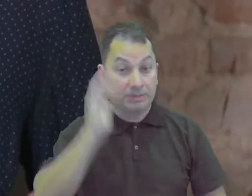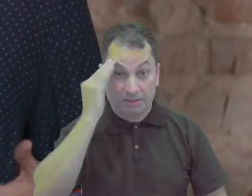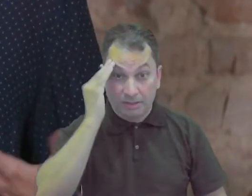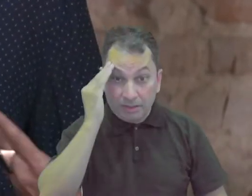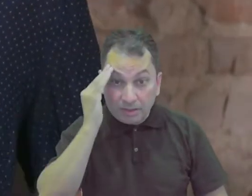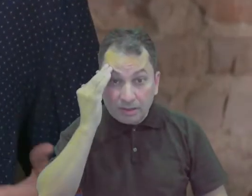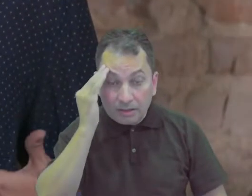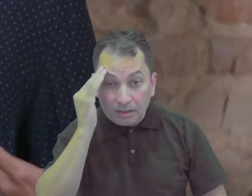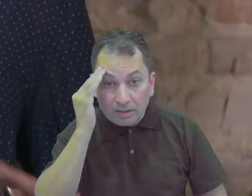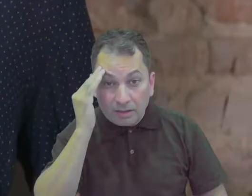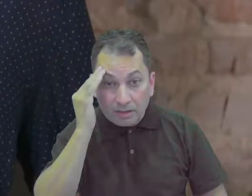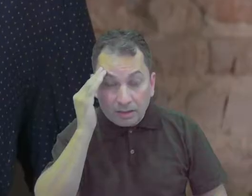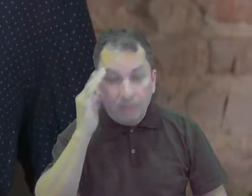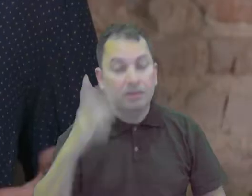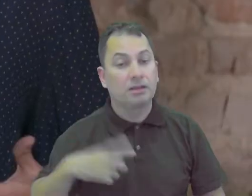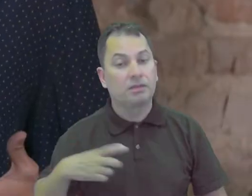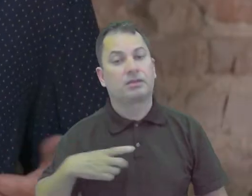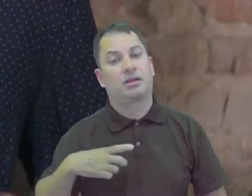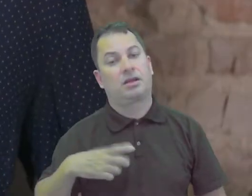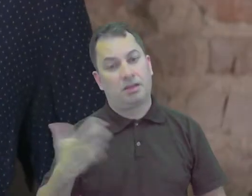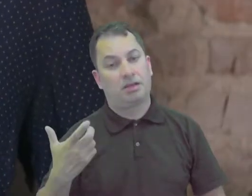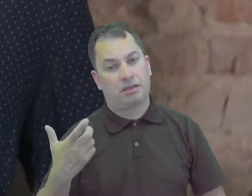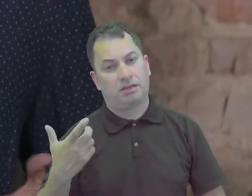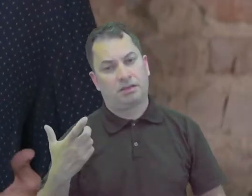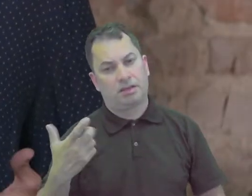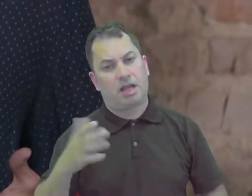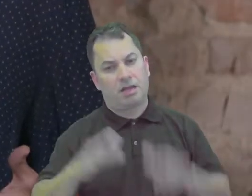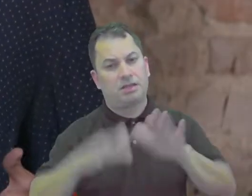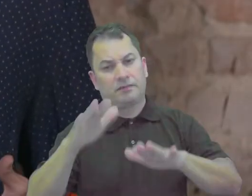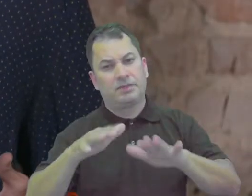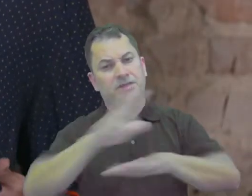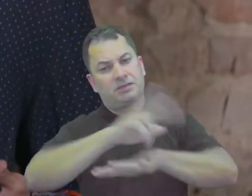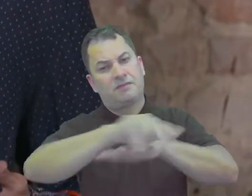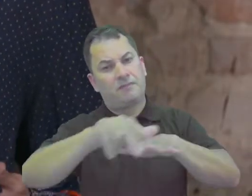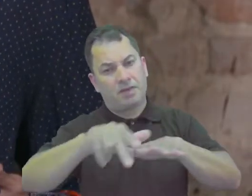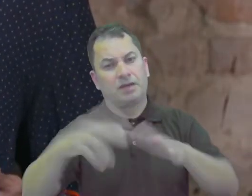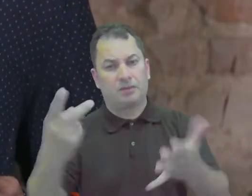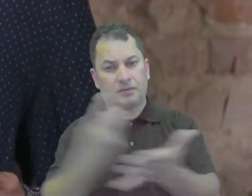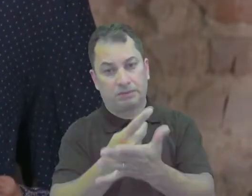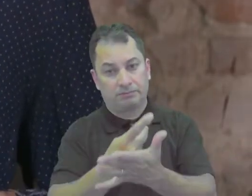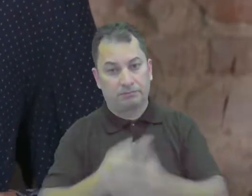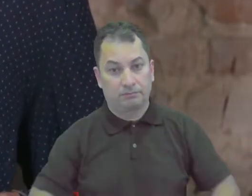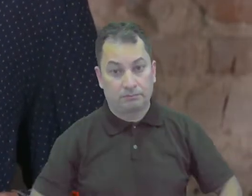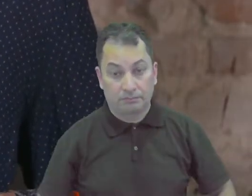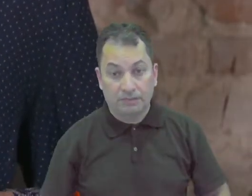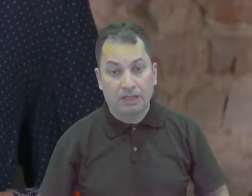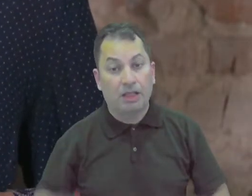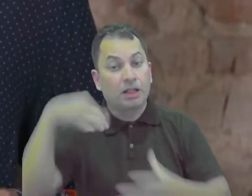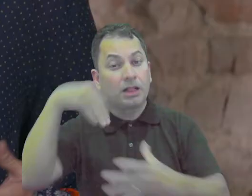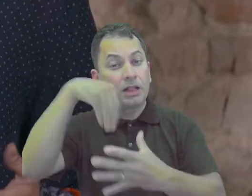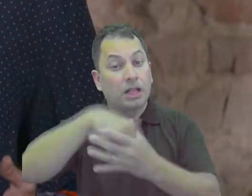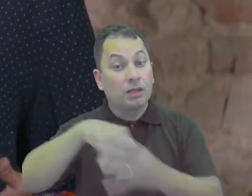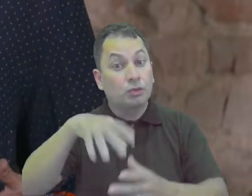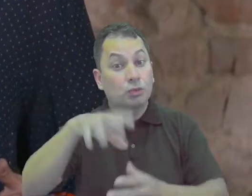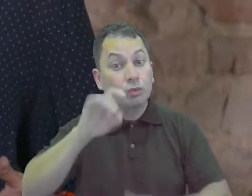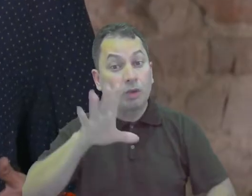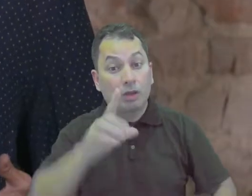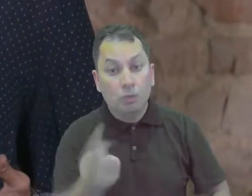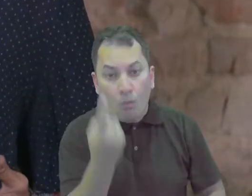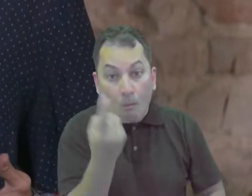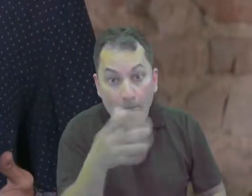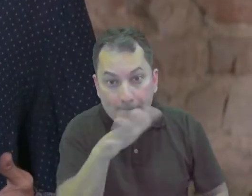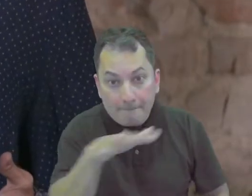agravos, eles têm essa questão de multicausalidade, né? E mesmo dentro de uma área